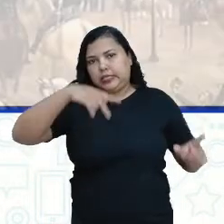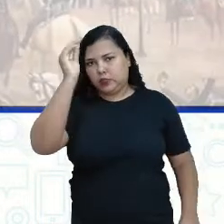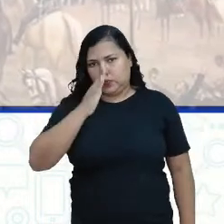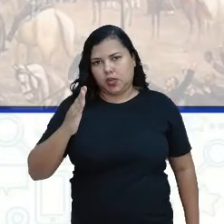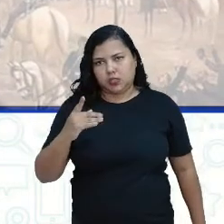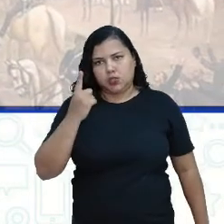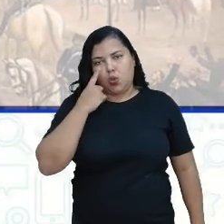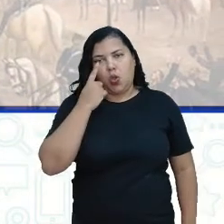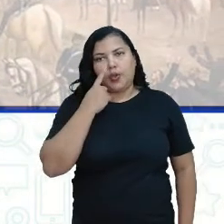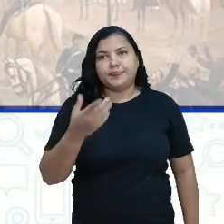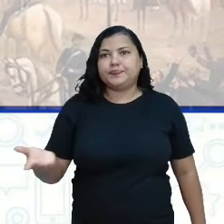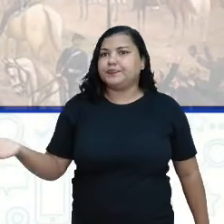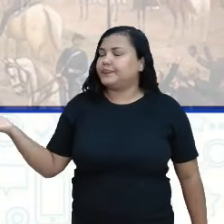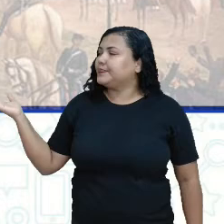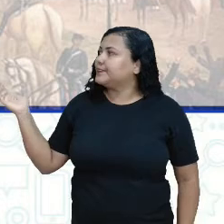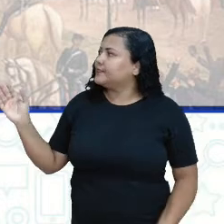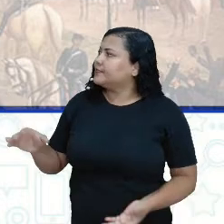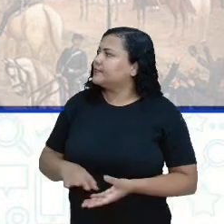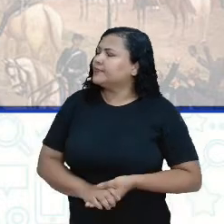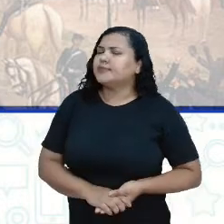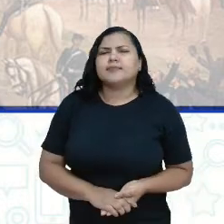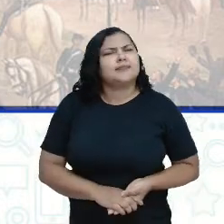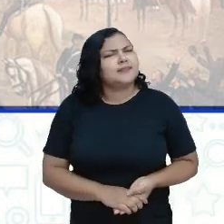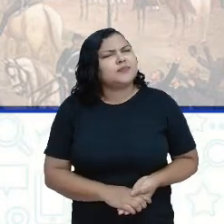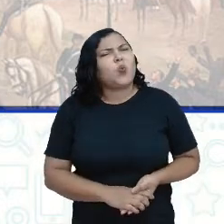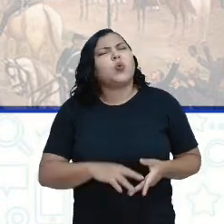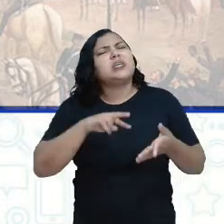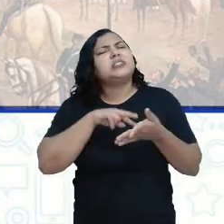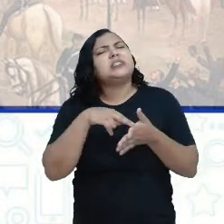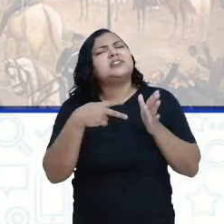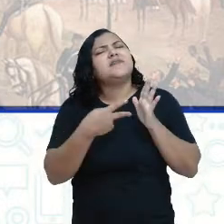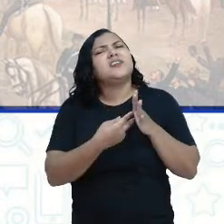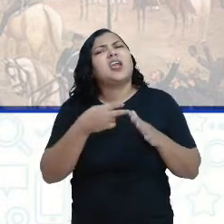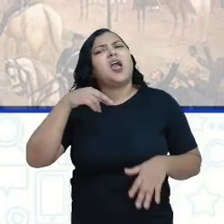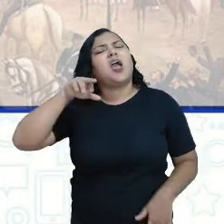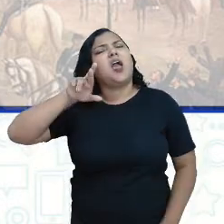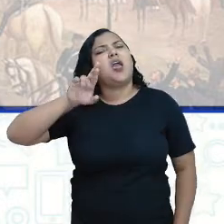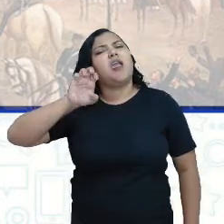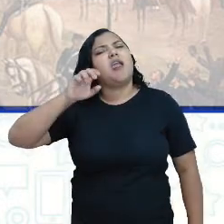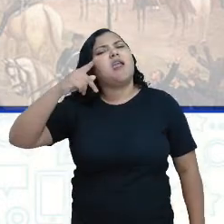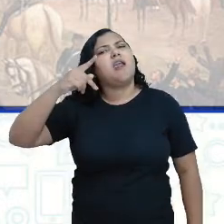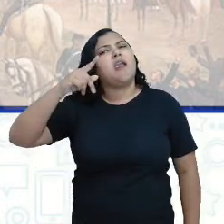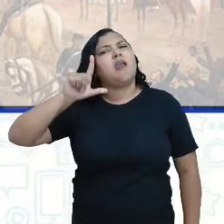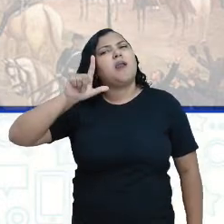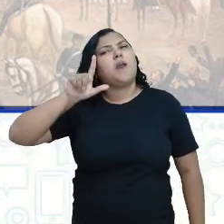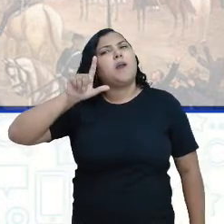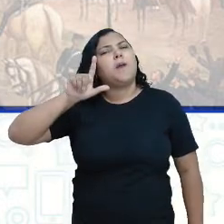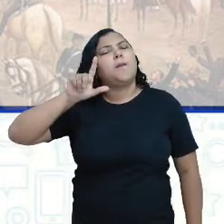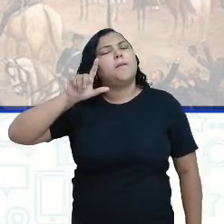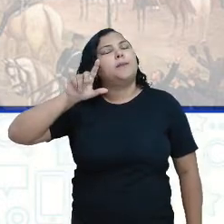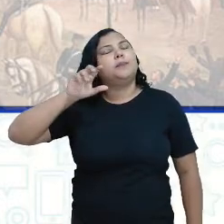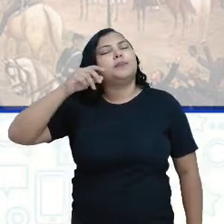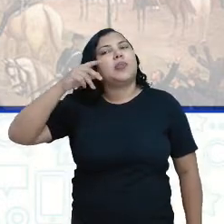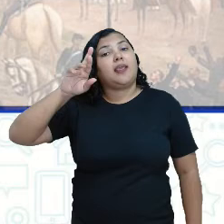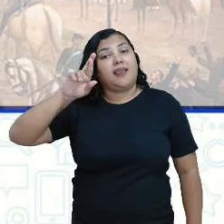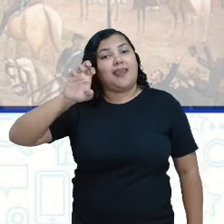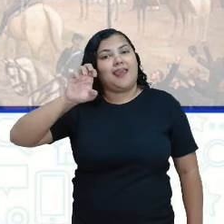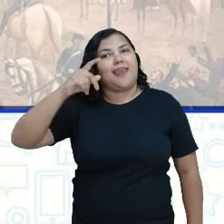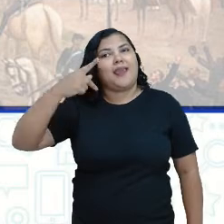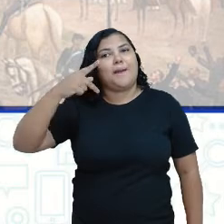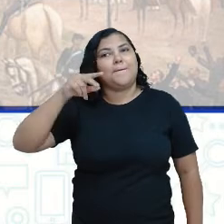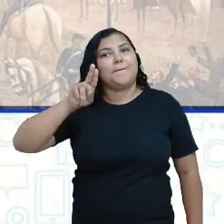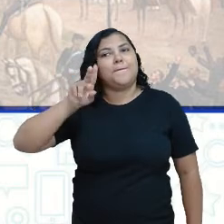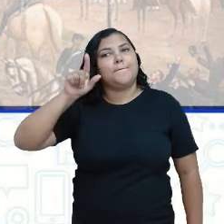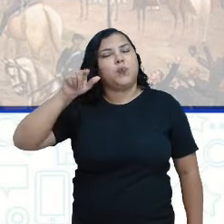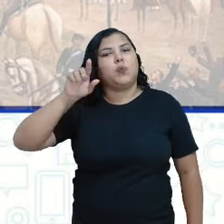vai começar aqui questionando o que é a República. Né? A República é uma